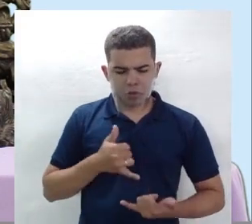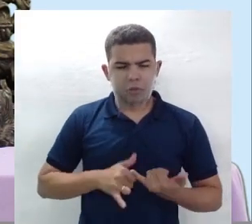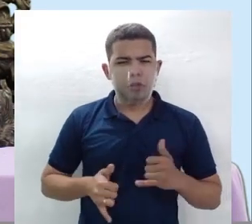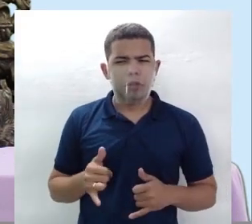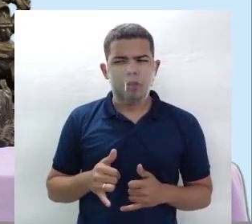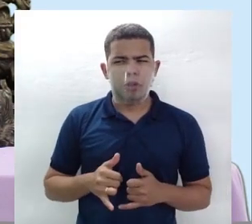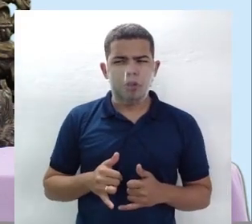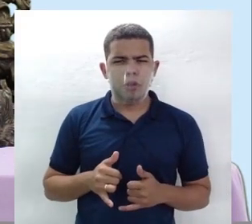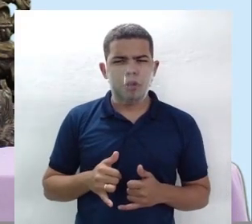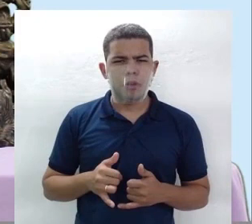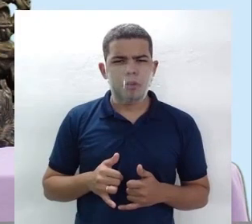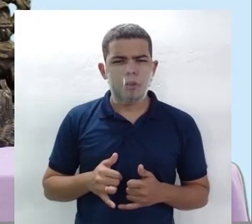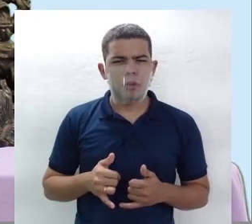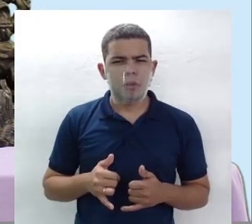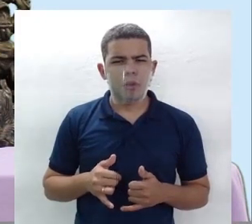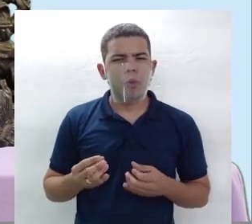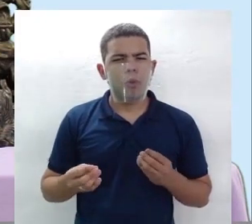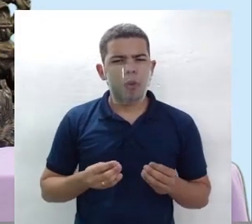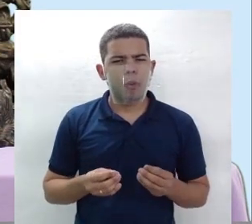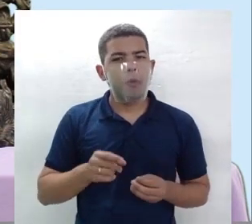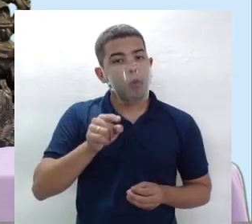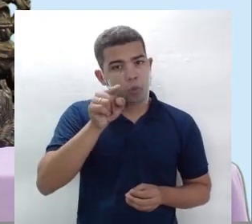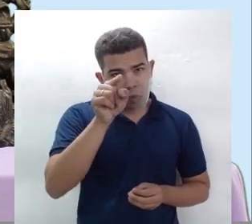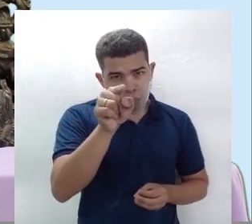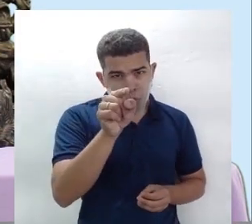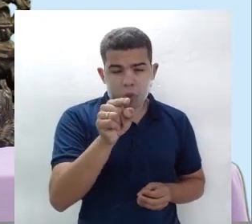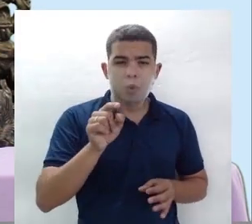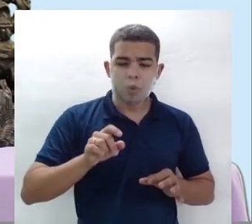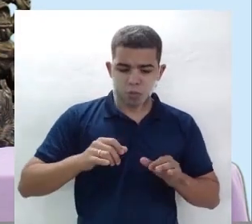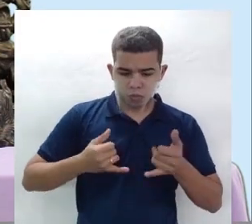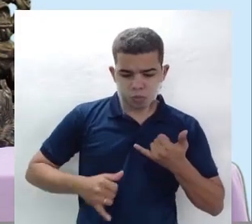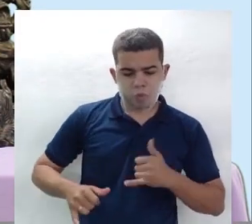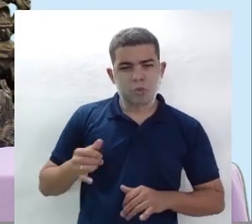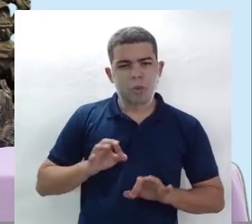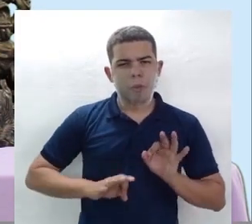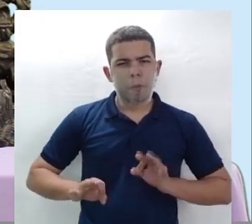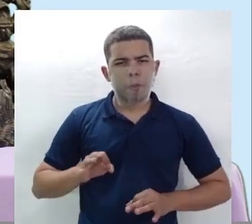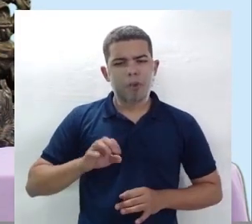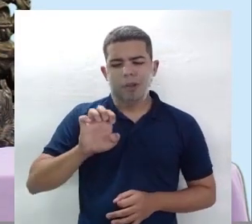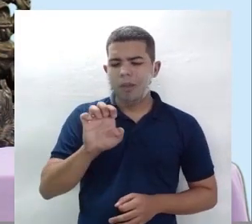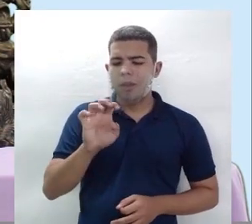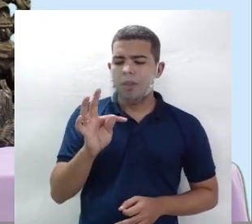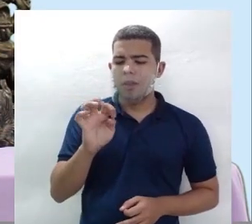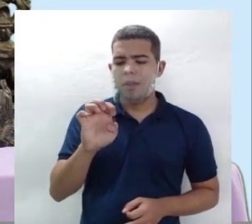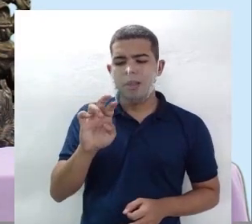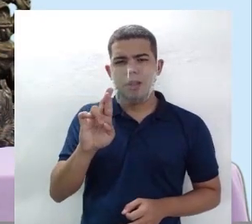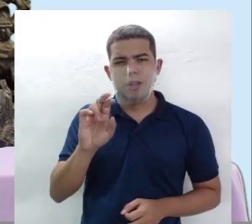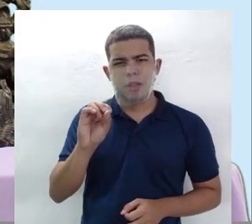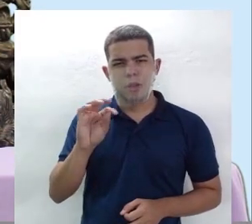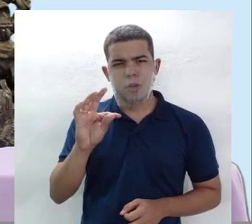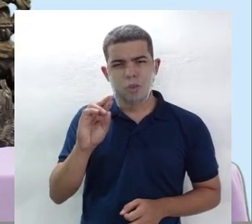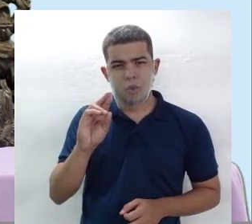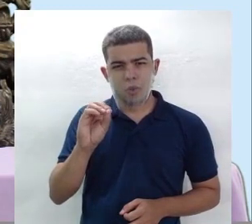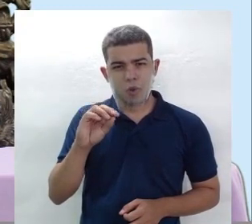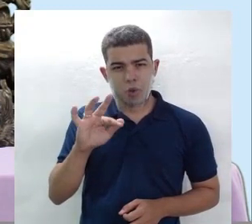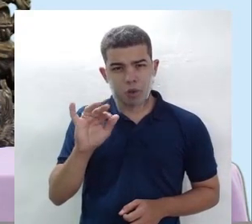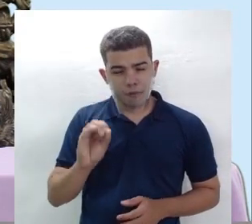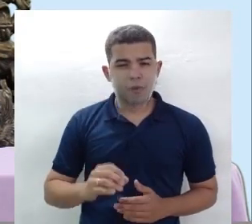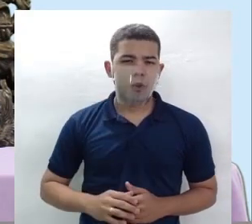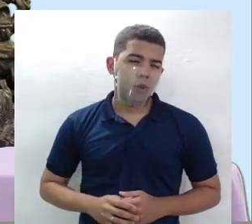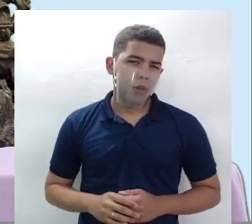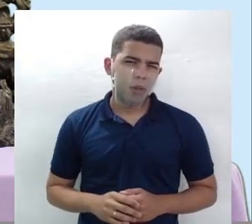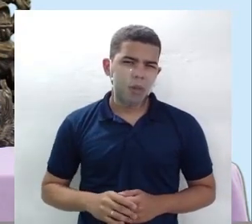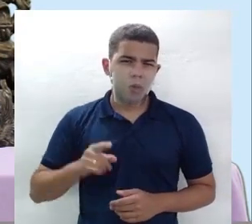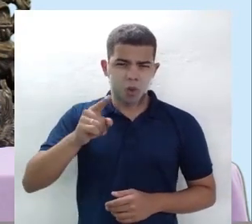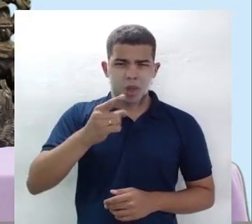um organismo heterotrófico. Você precisa do seu alimento. Você não produz o seu alimento.